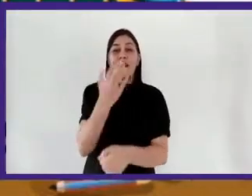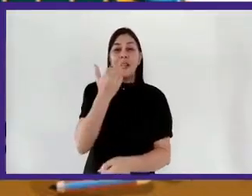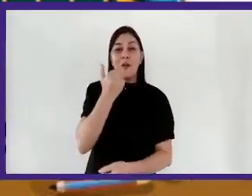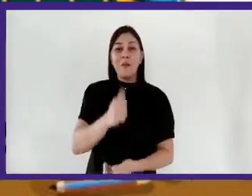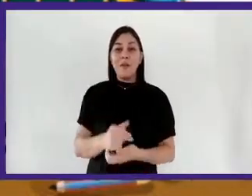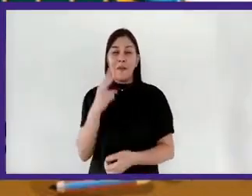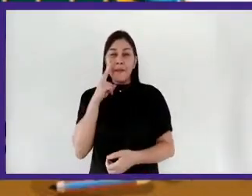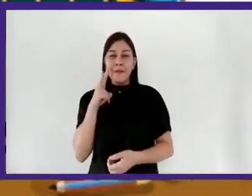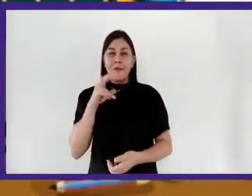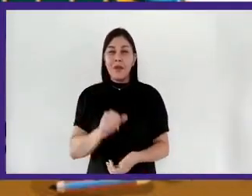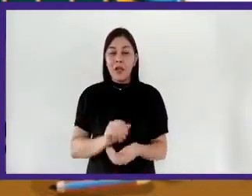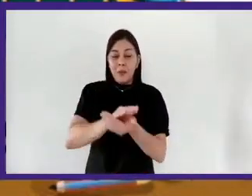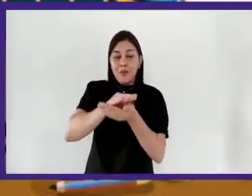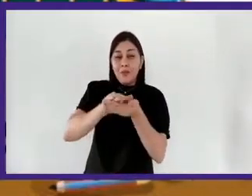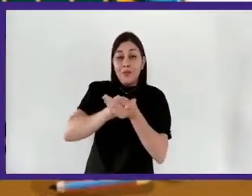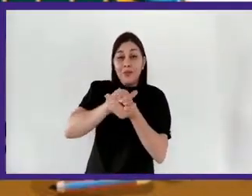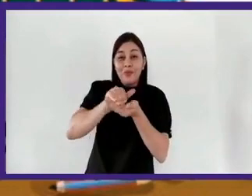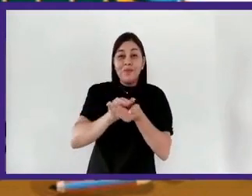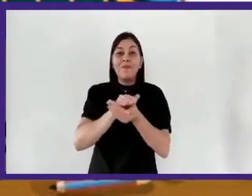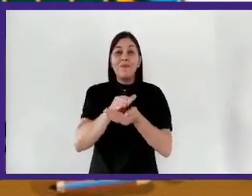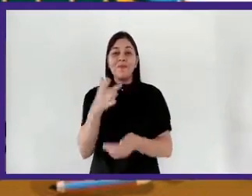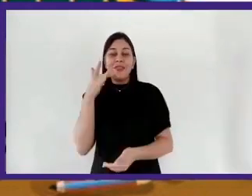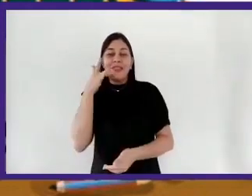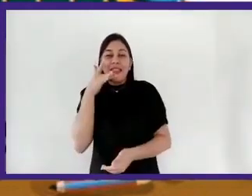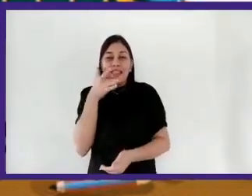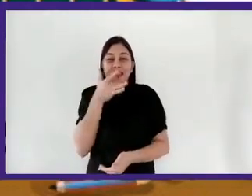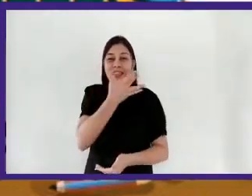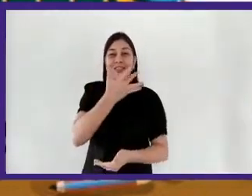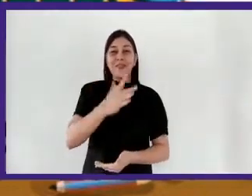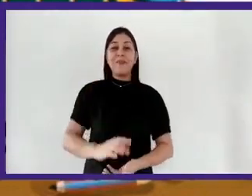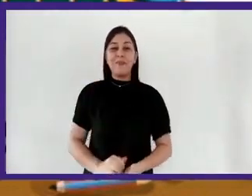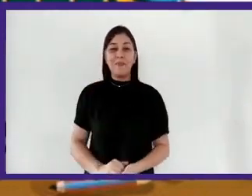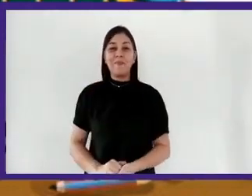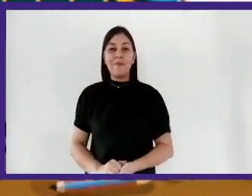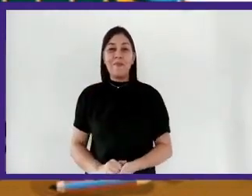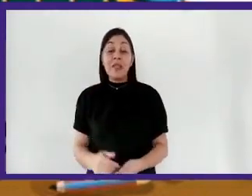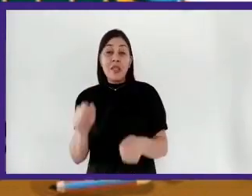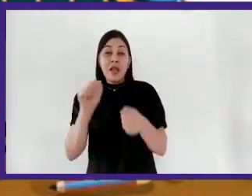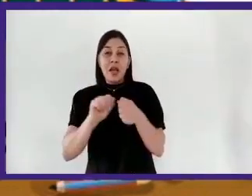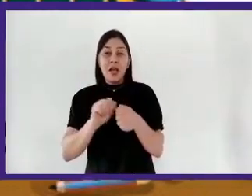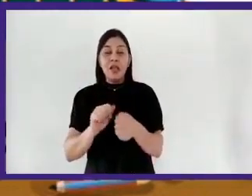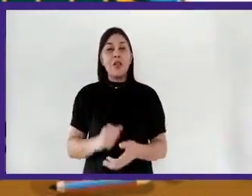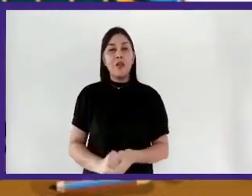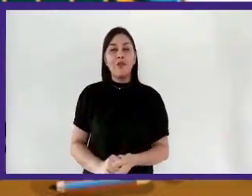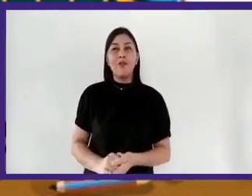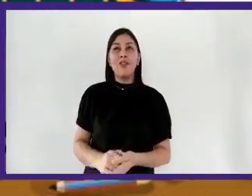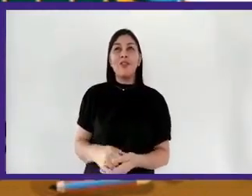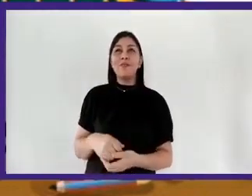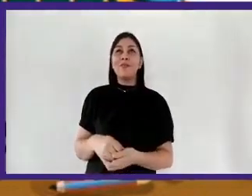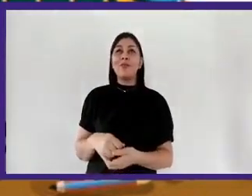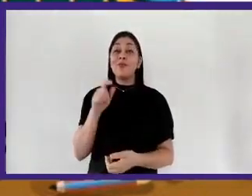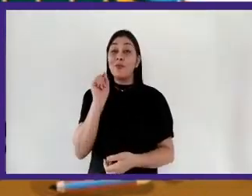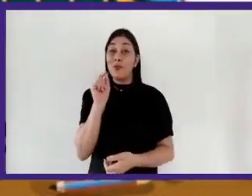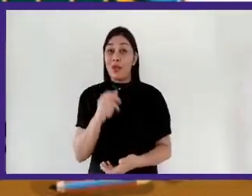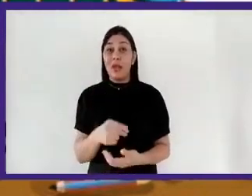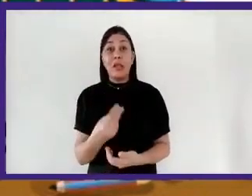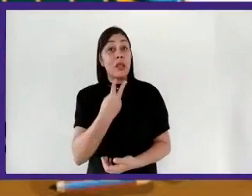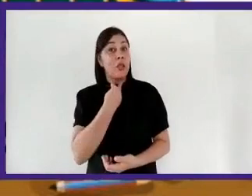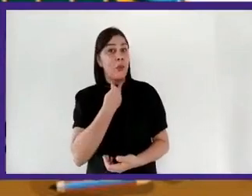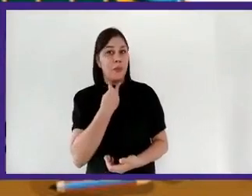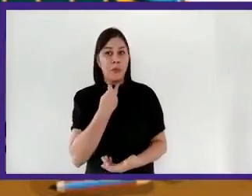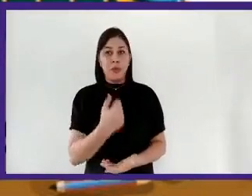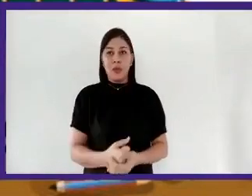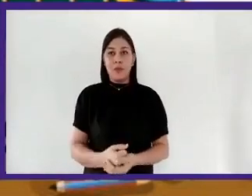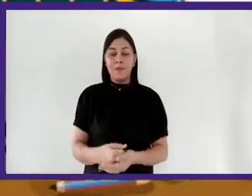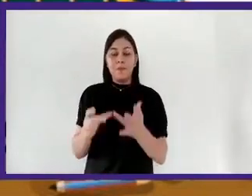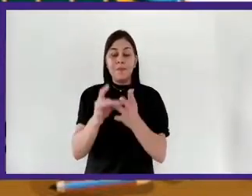só. Olha esse brigadeiro. Está uma delícia. E eu fiz uma coisa que eu não deveria fazer, sabe? A